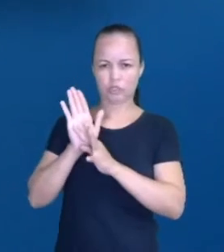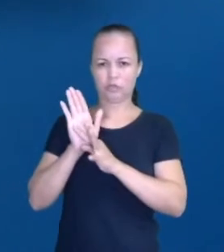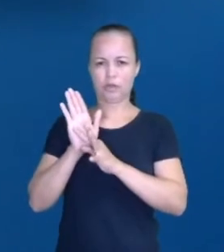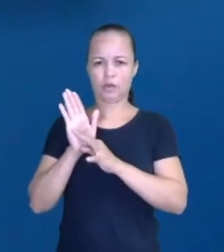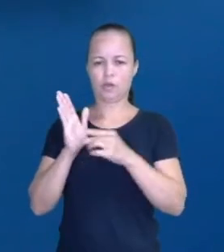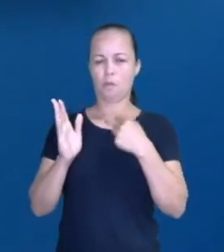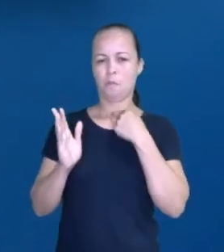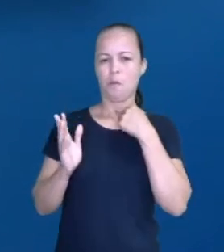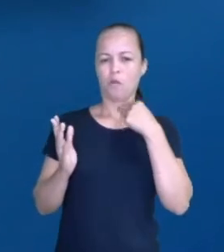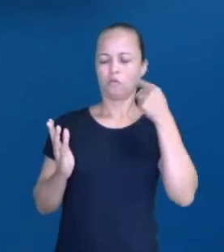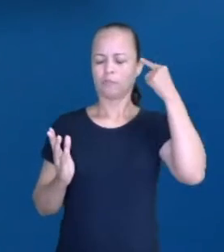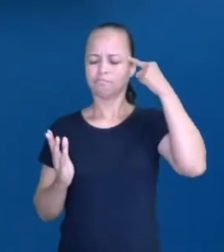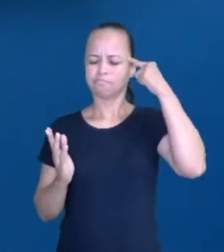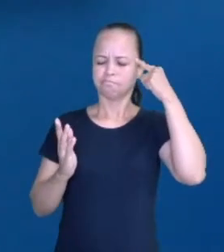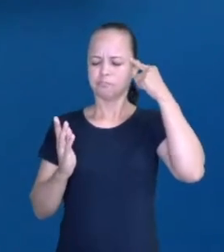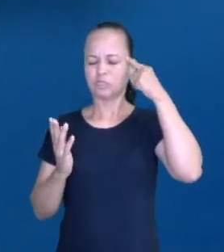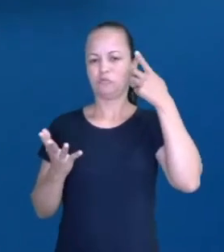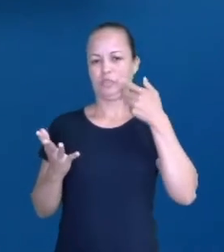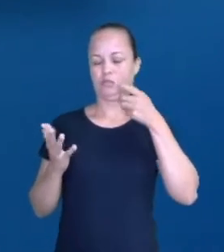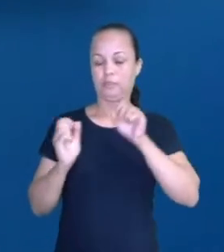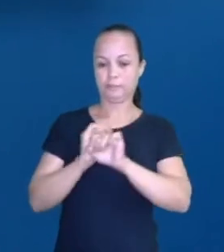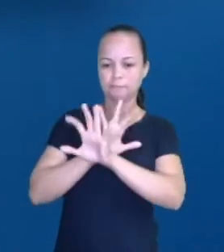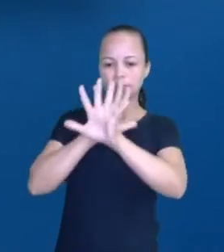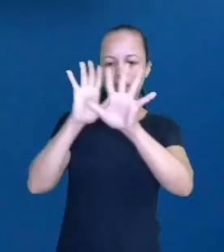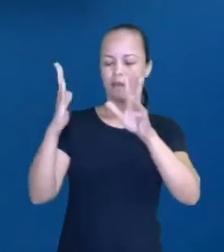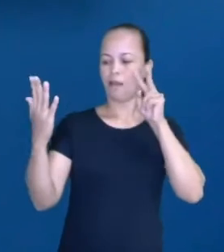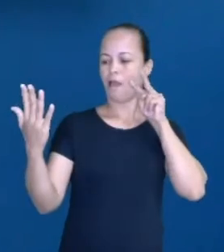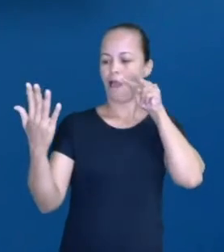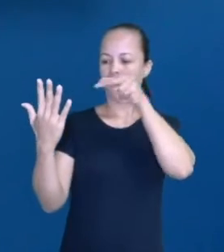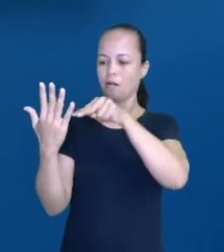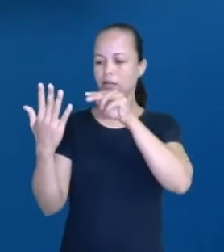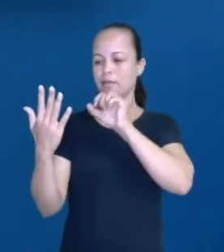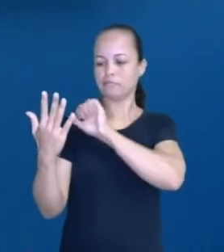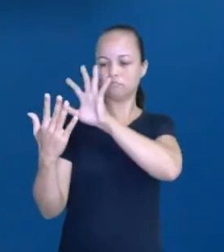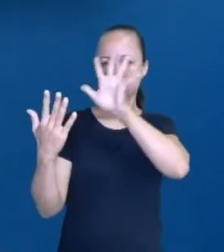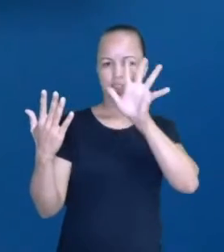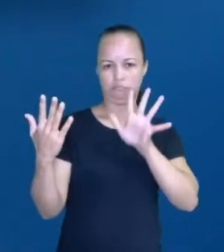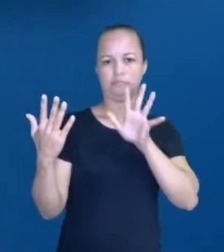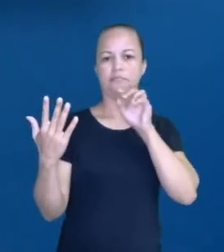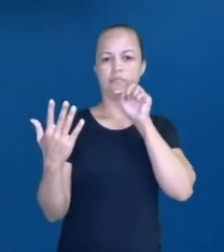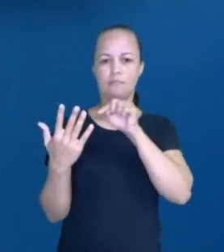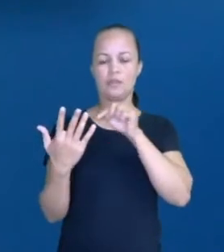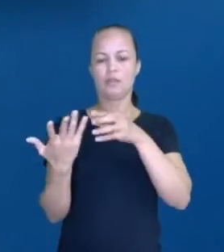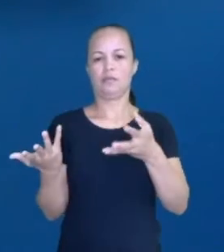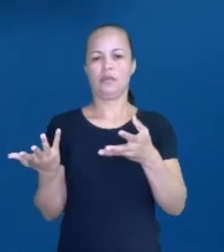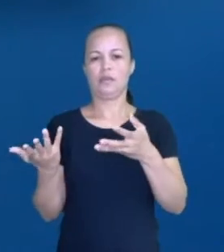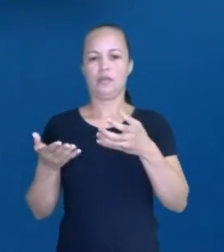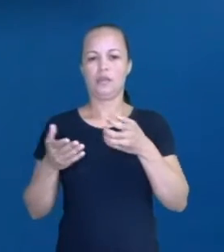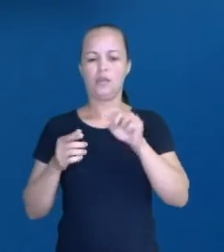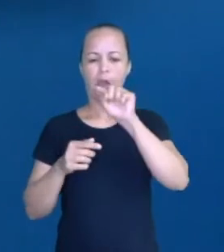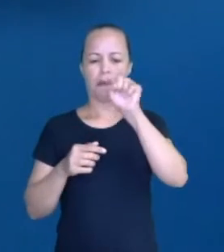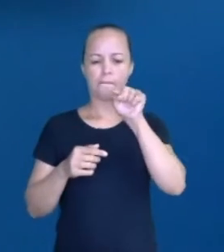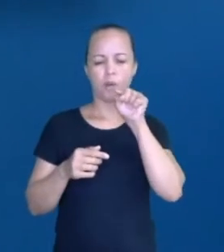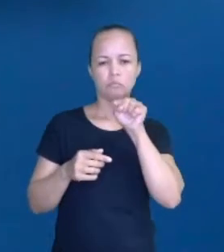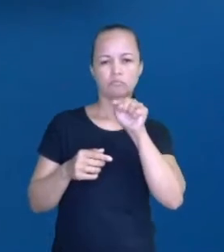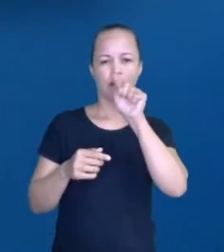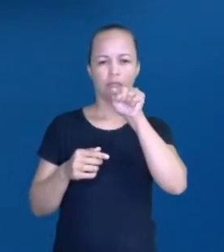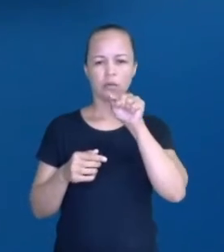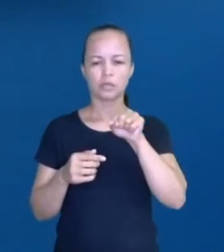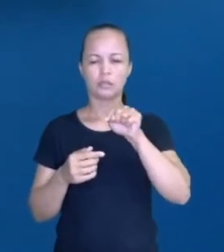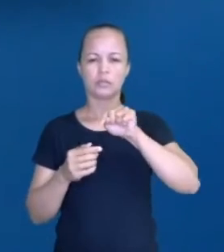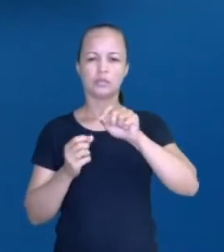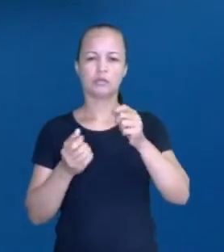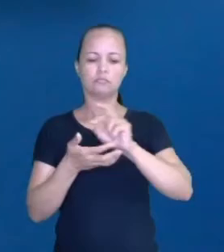gerar dúvidas. Ele tem que ter clareza. E a pontuação nos ajuda nessa clareza textual,